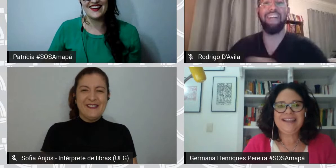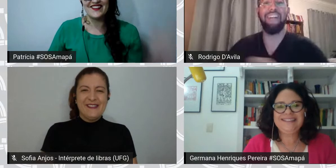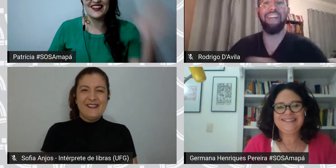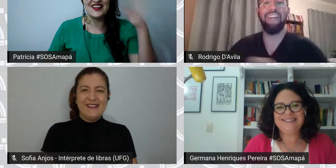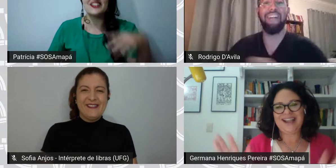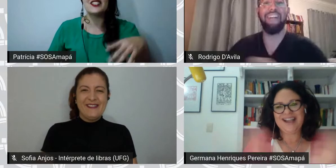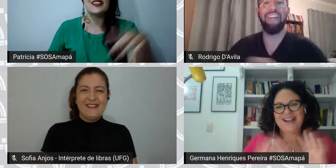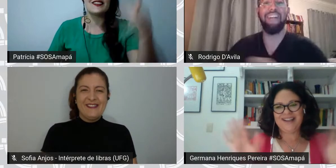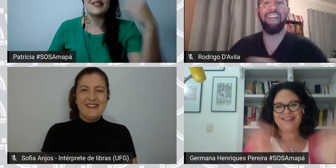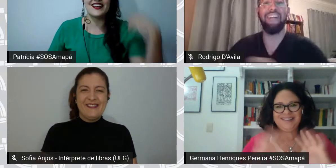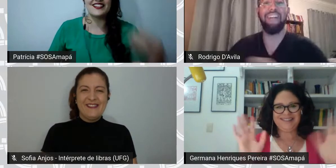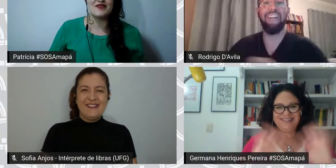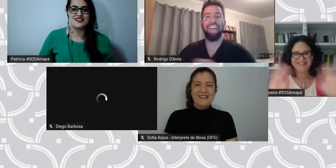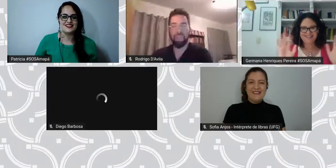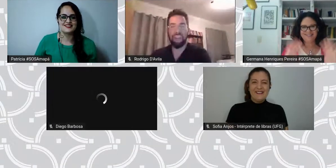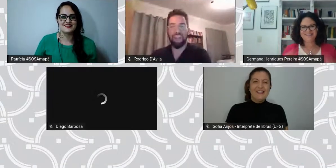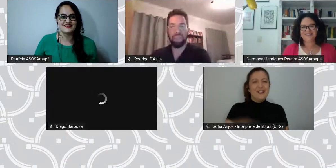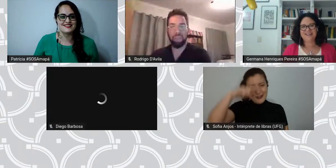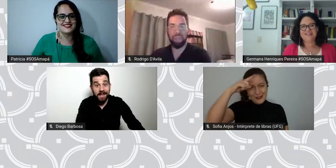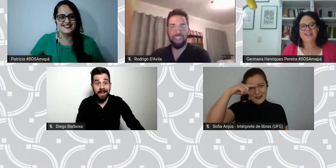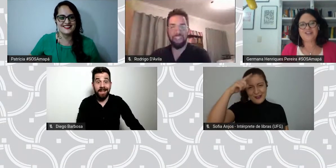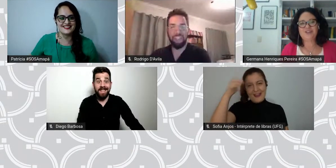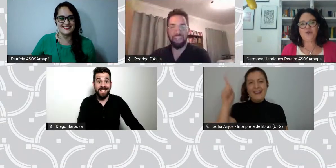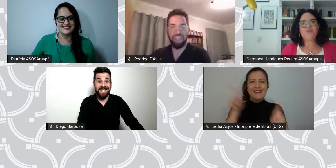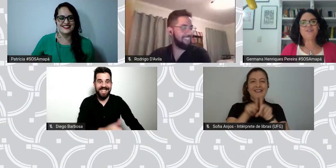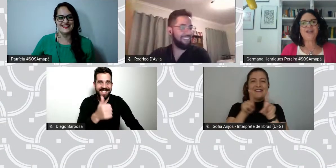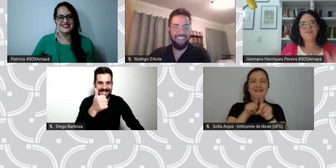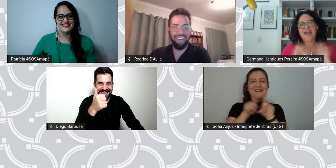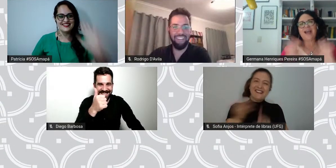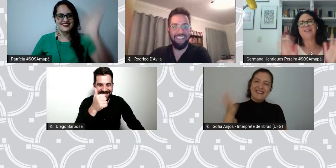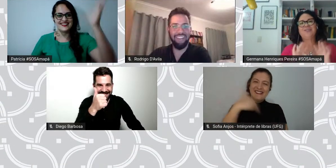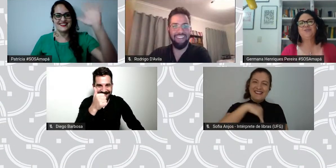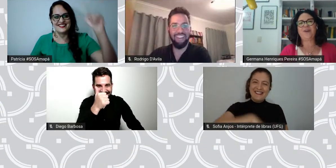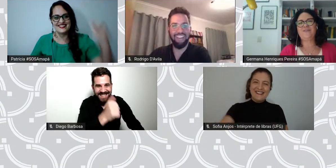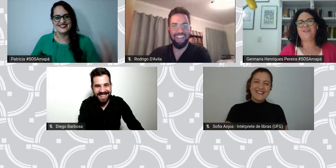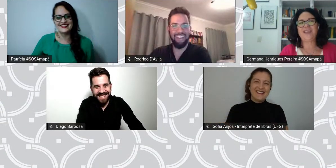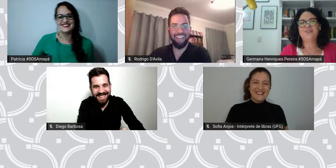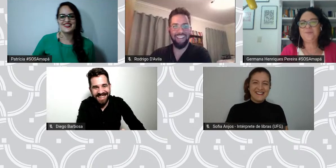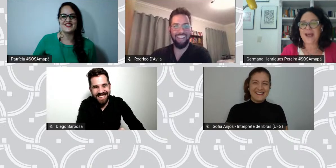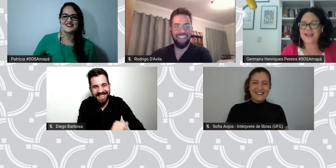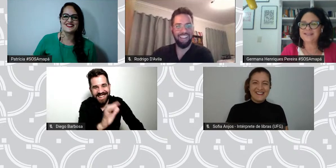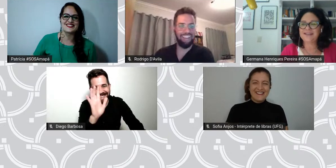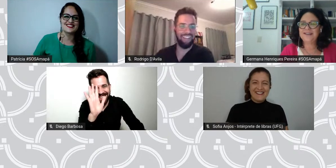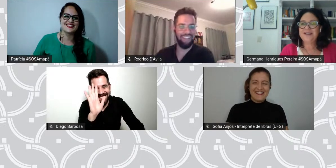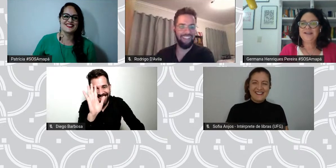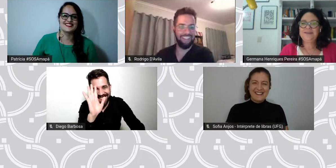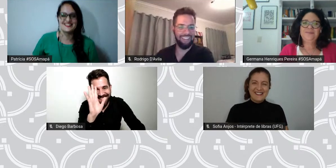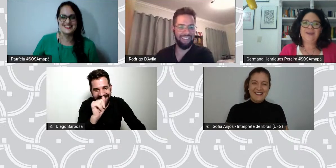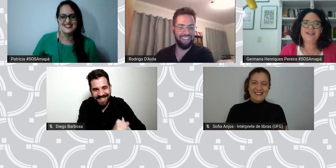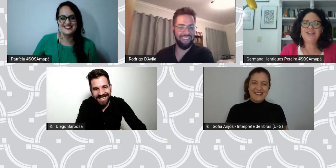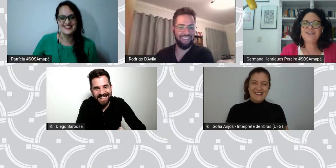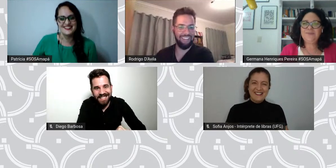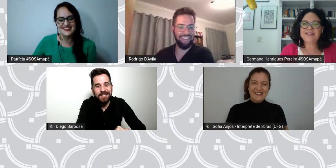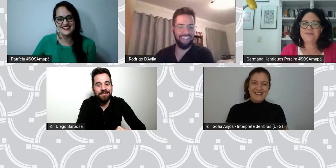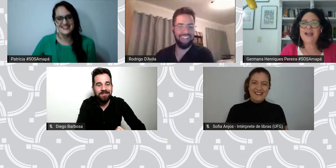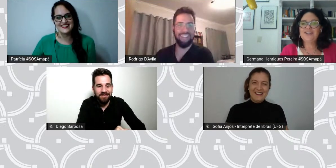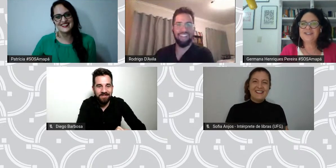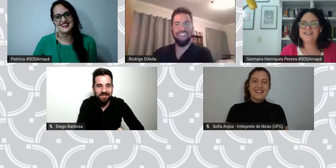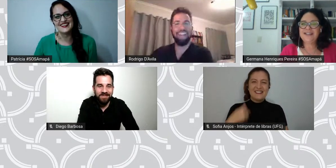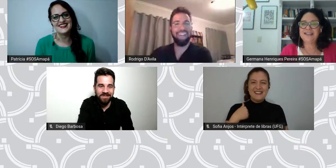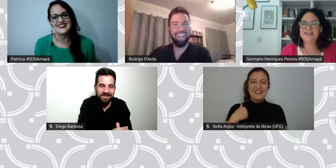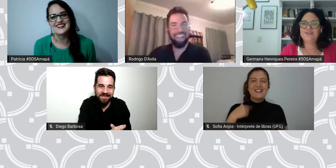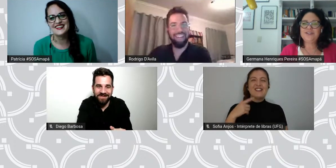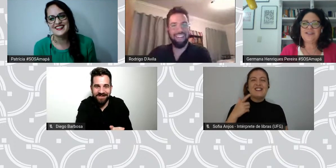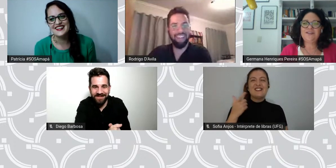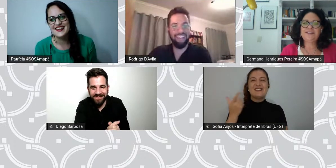Tchau, tchau. E Diego, venha também. Eu já estou com saudade do evento. Tchau, Márcia. A gente, Márcia